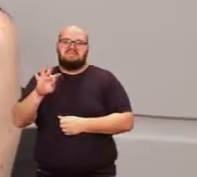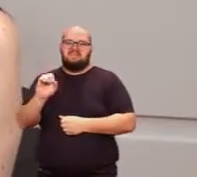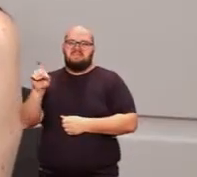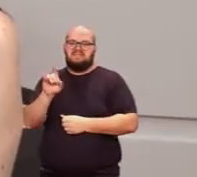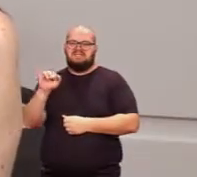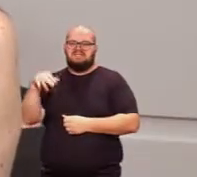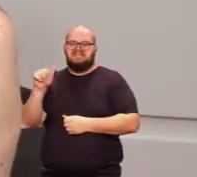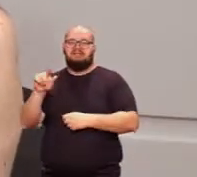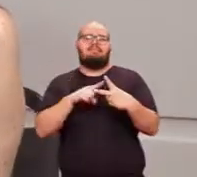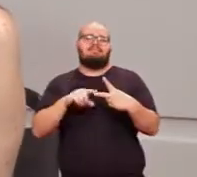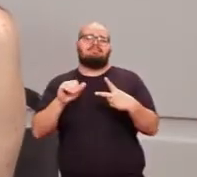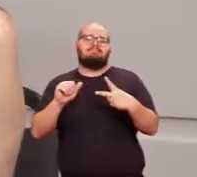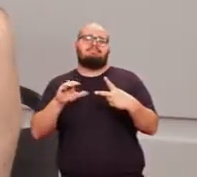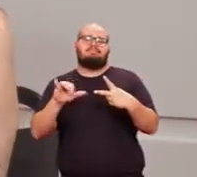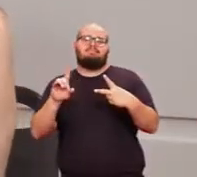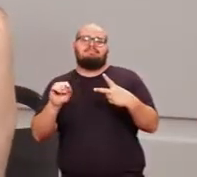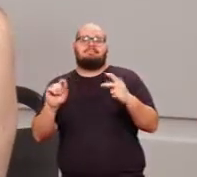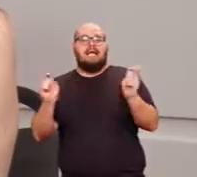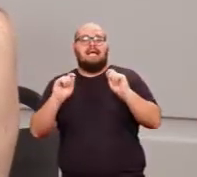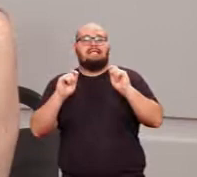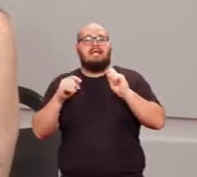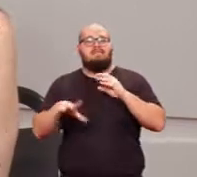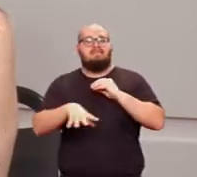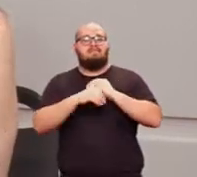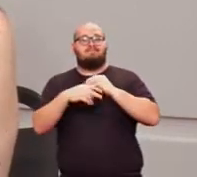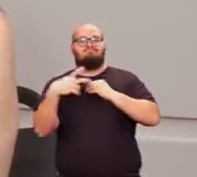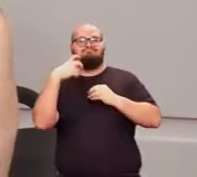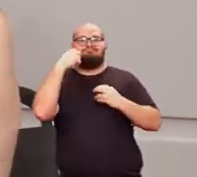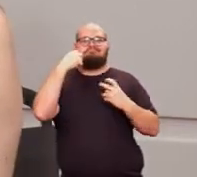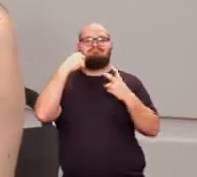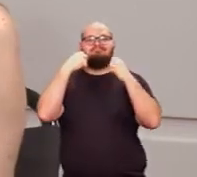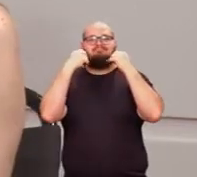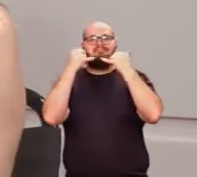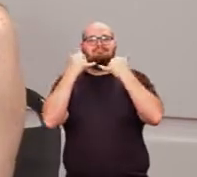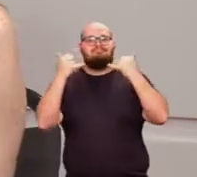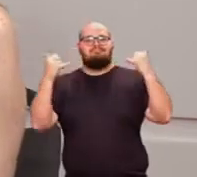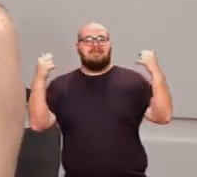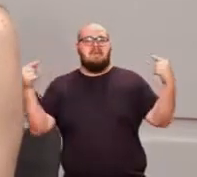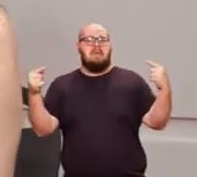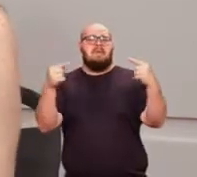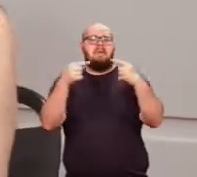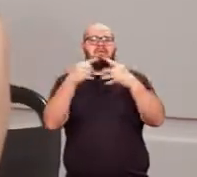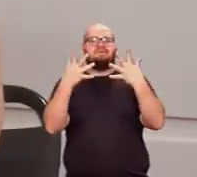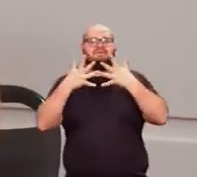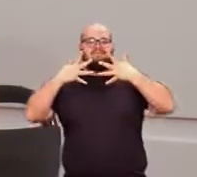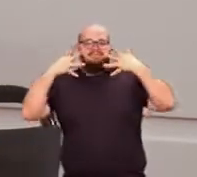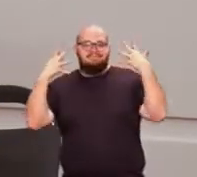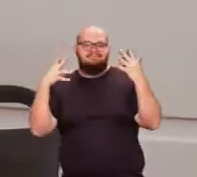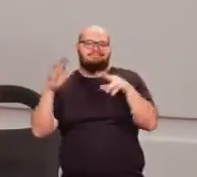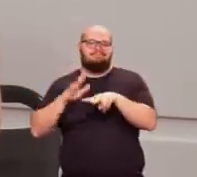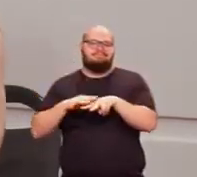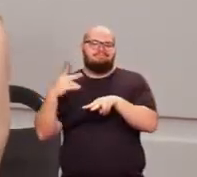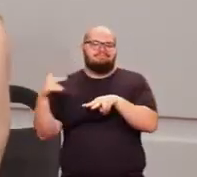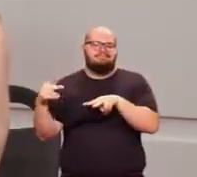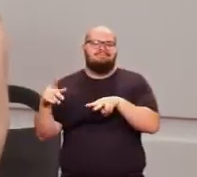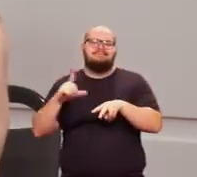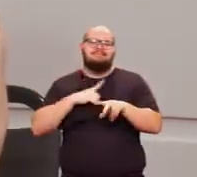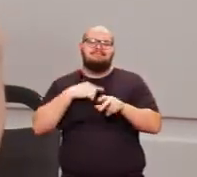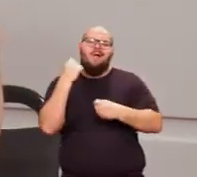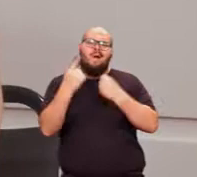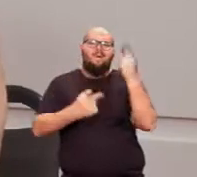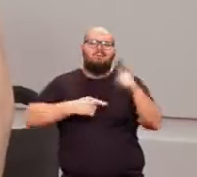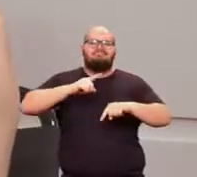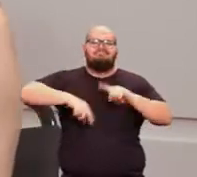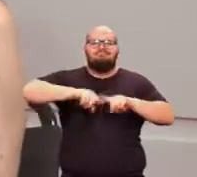da toxina botulínica, mas também com o preenchedor facial como o ácido hialurônico, onde a gente consegue, então, harmonizar melhor o rosto do